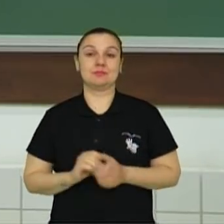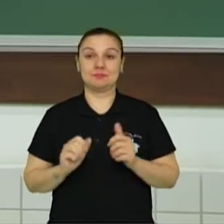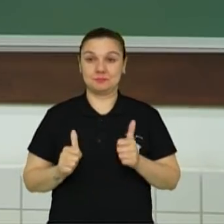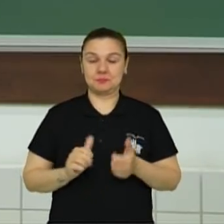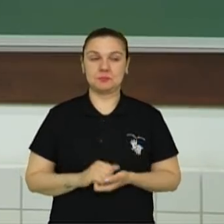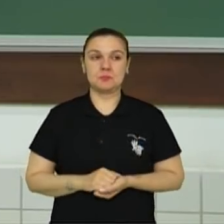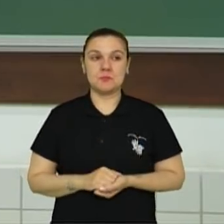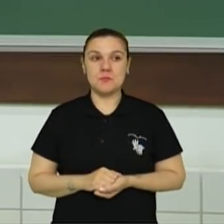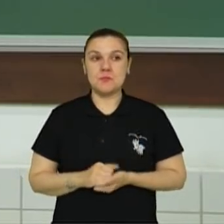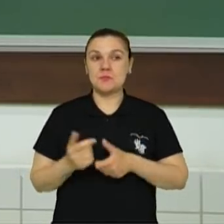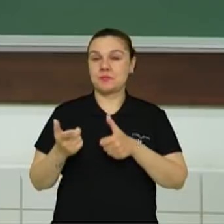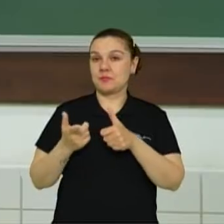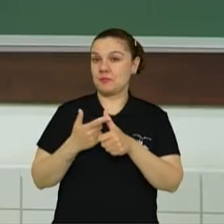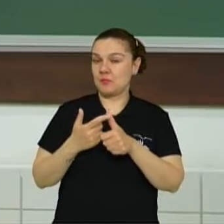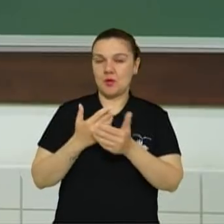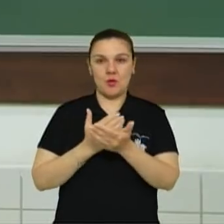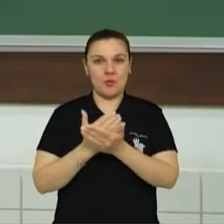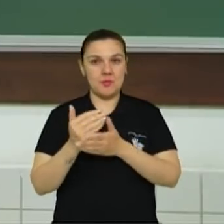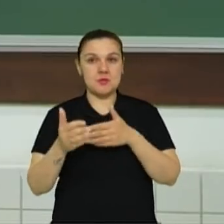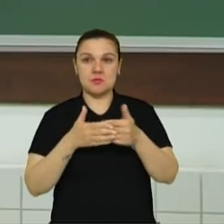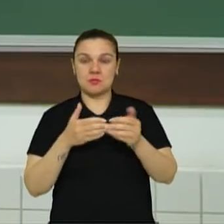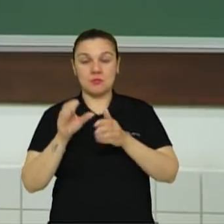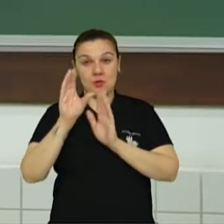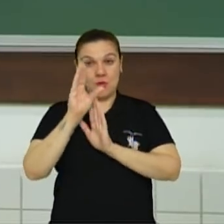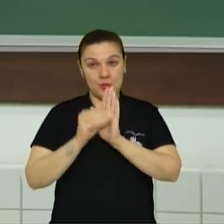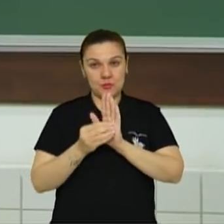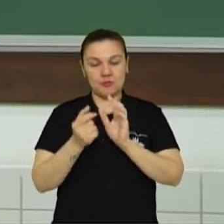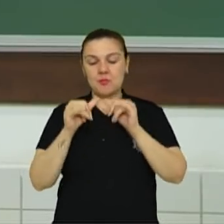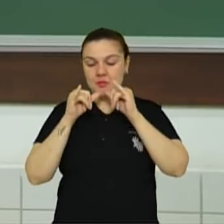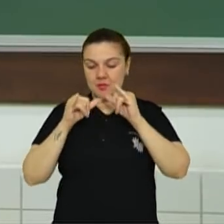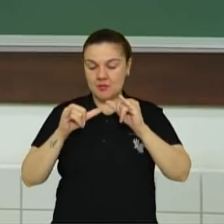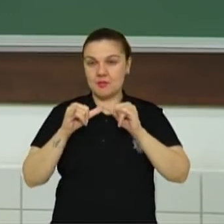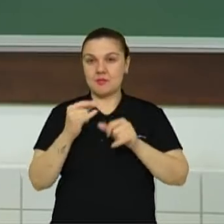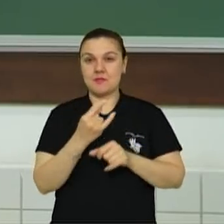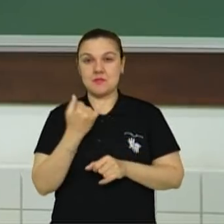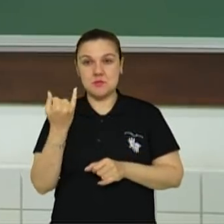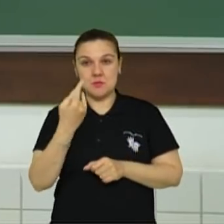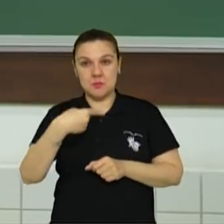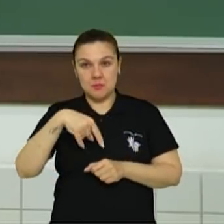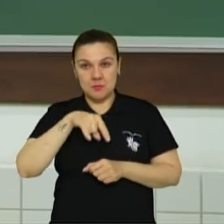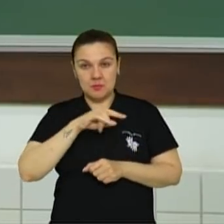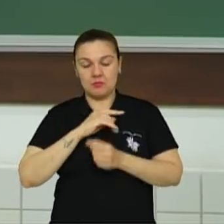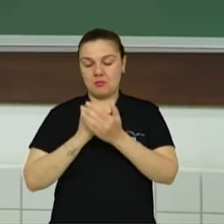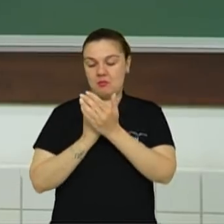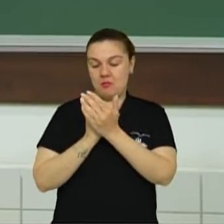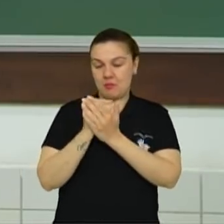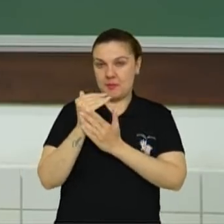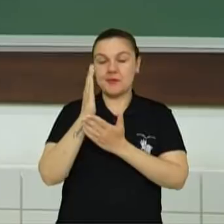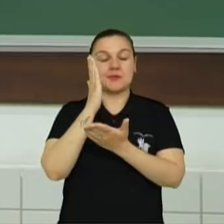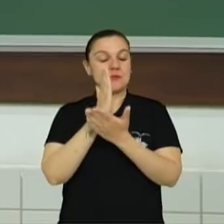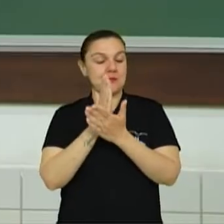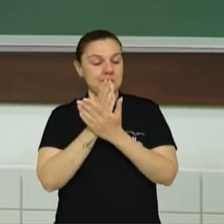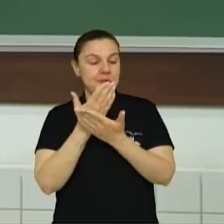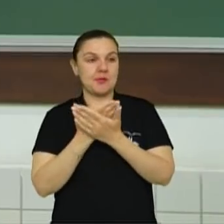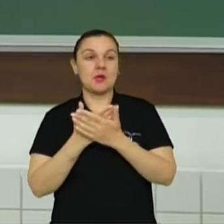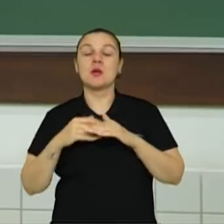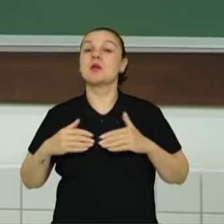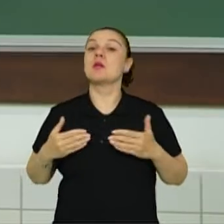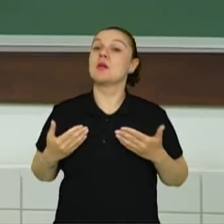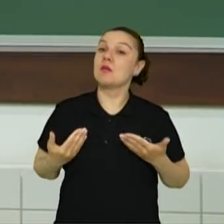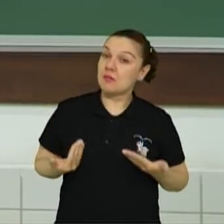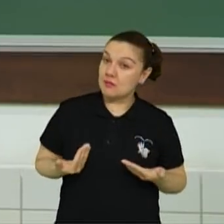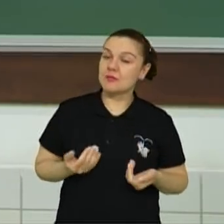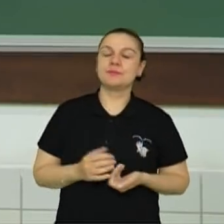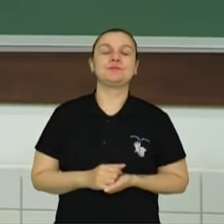certo? Antes de começarmos o nosso conteúdo, vamos àqueles recadinhos bem importantes lá do início de toda a aula. Quais são